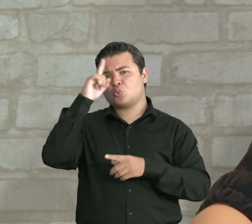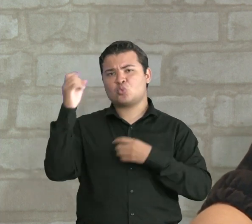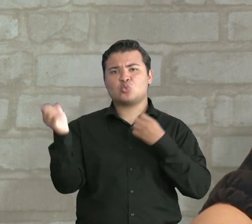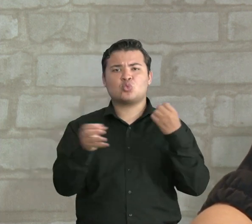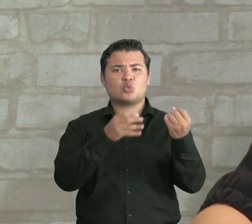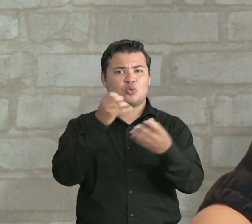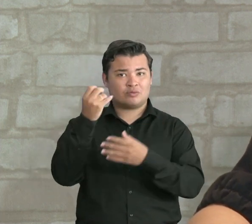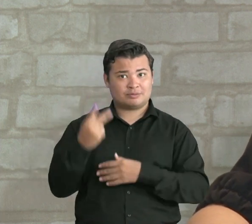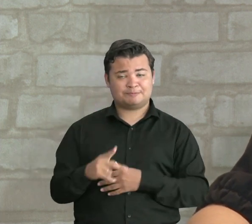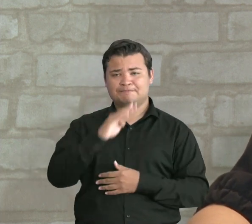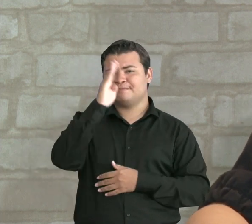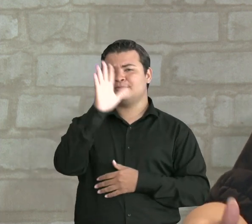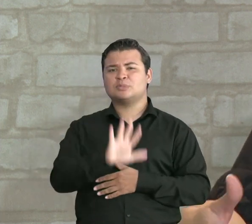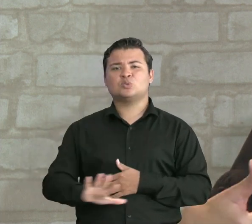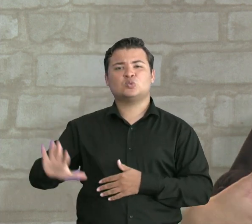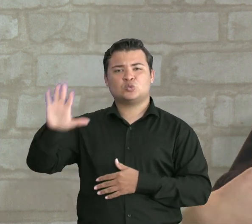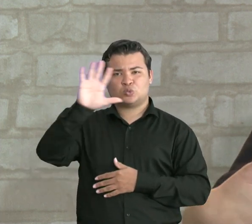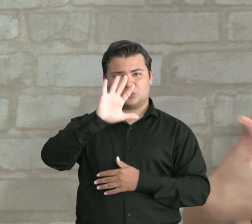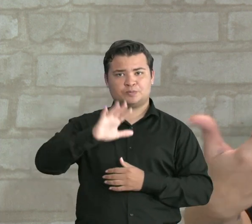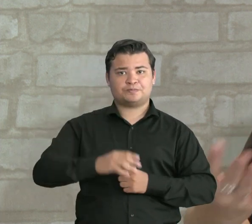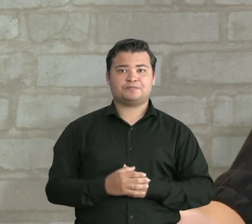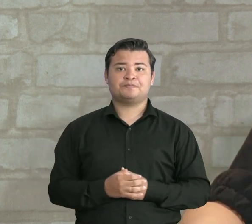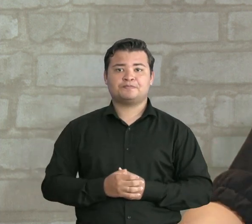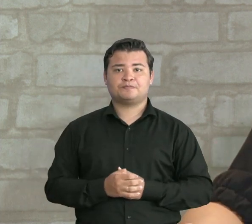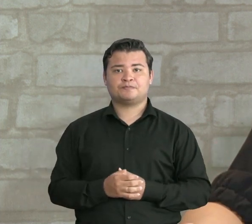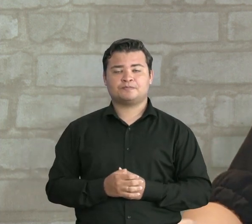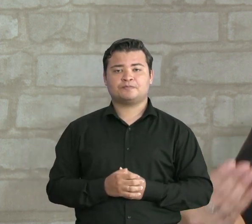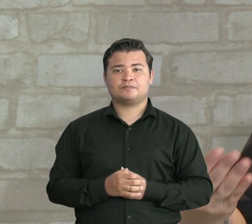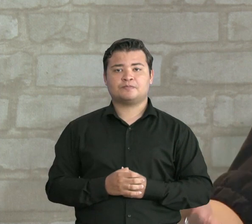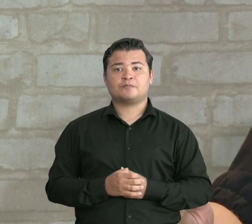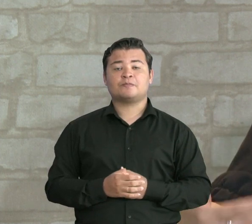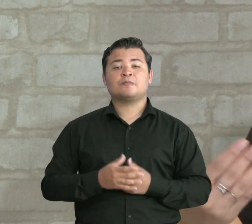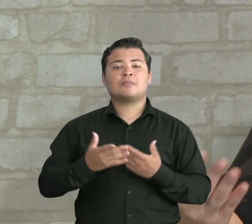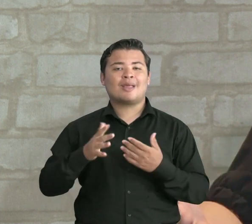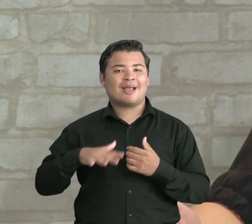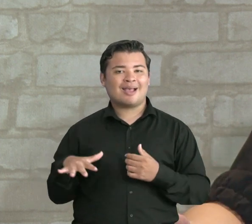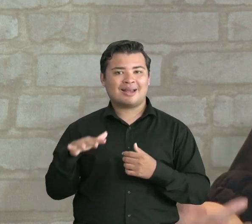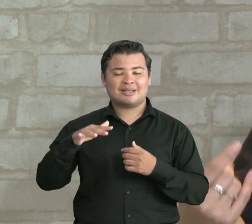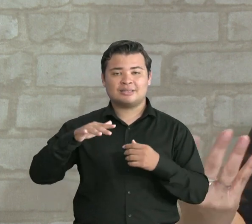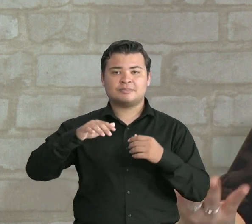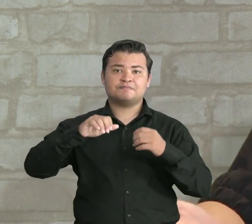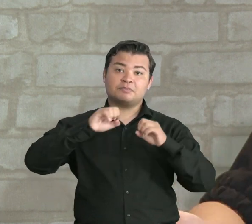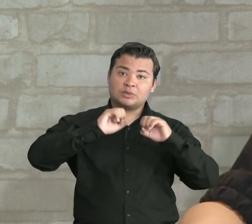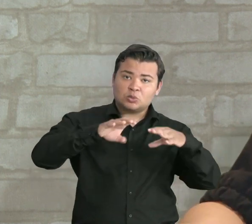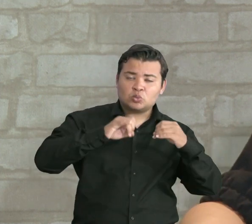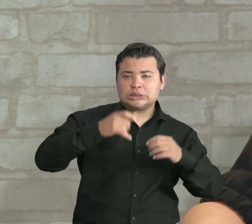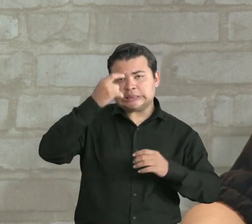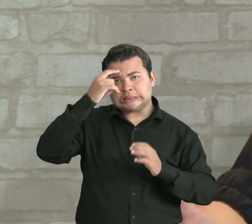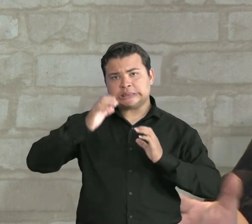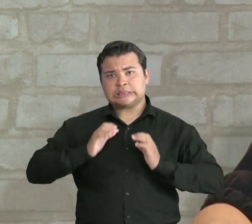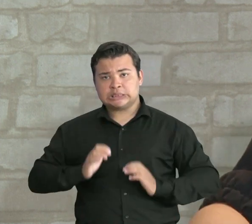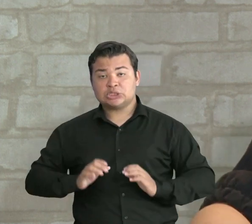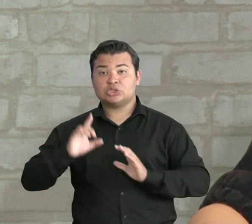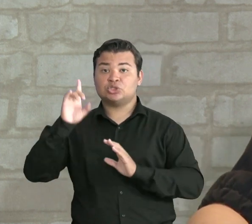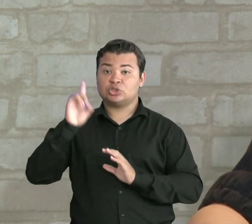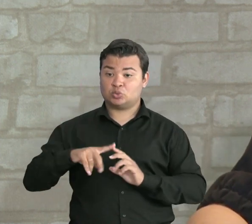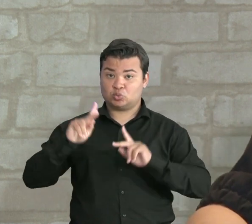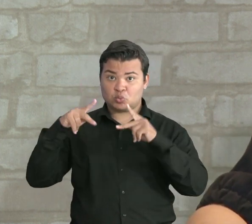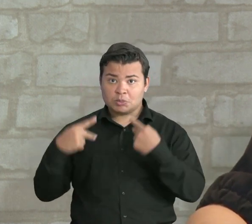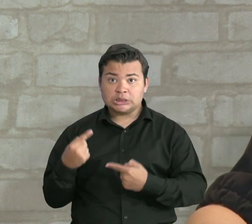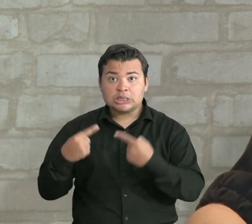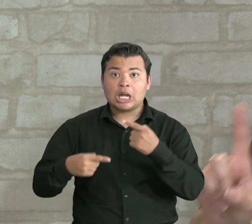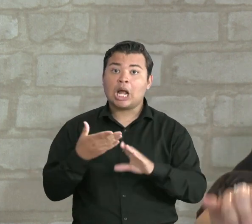inovação no Brasil. Antes de voltarmos a discutir educação, cidadania e direitos humanos, só vou relembrar